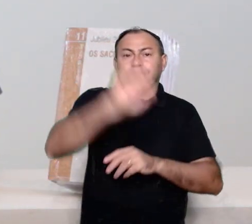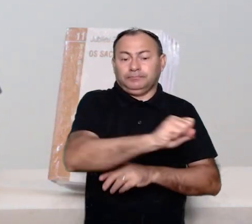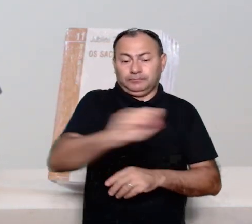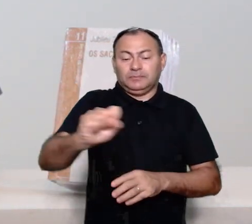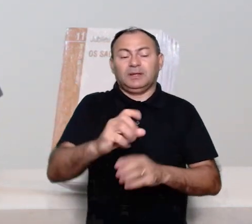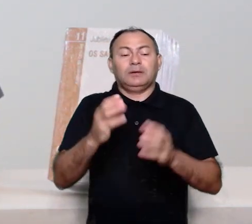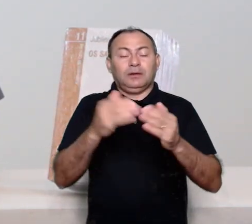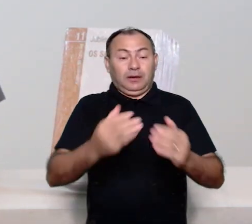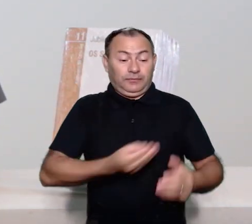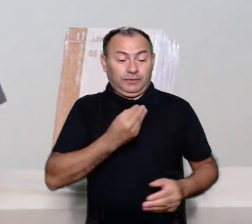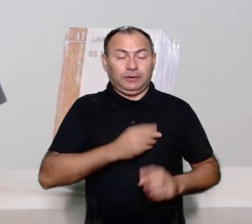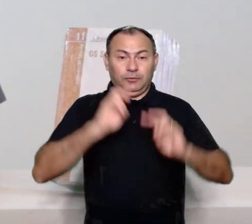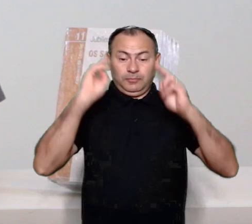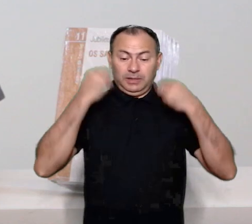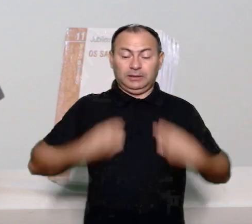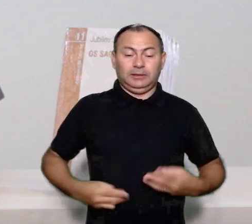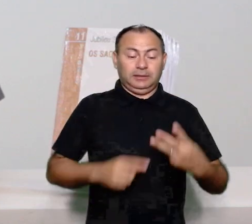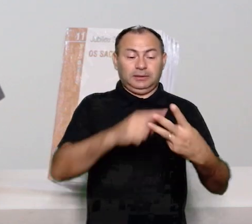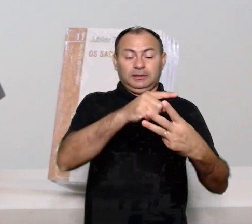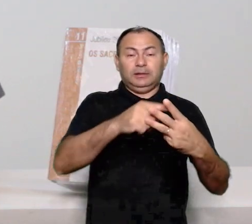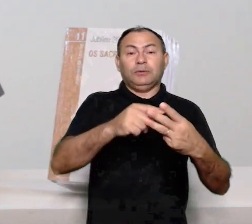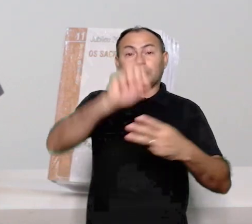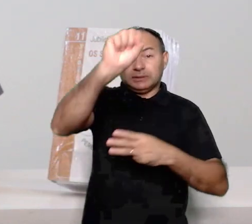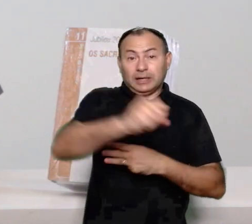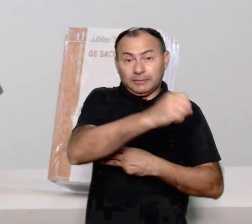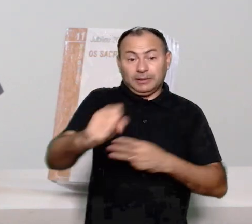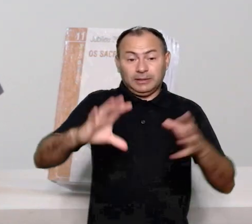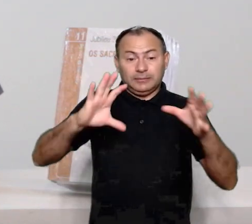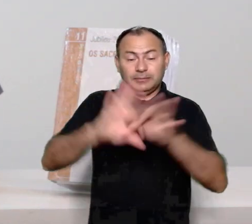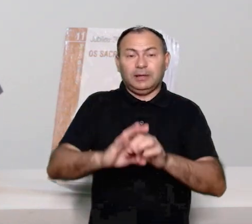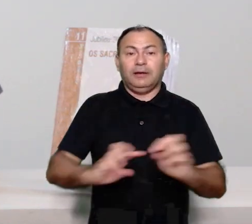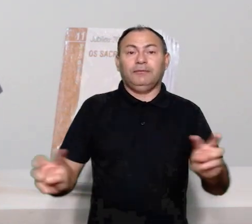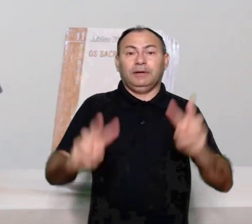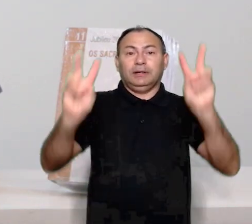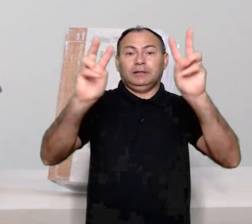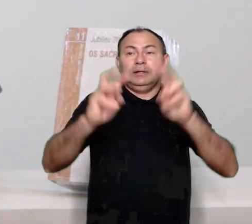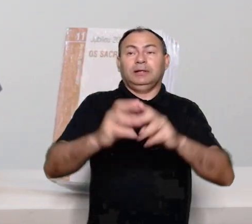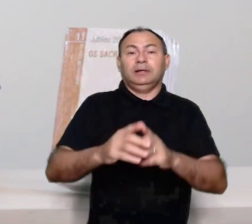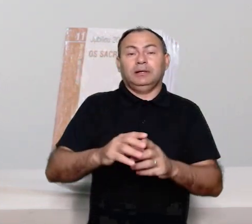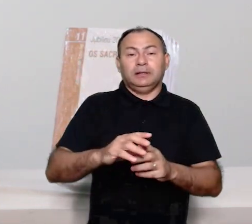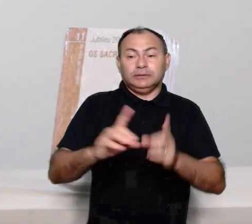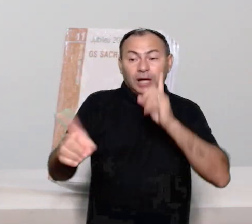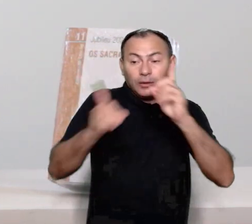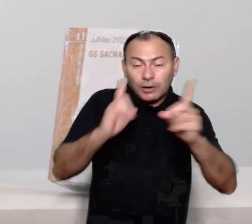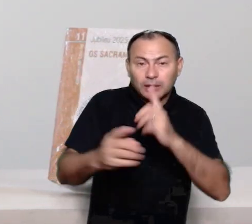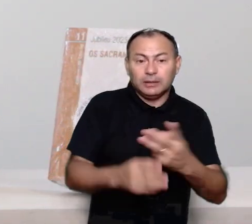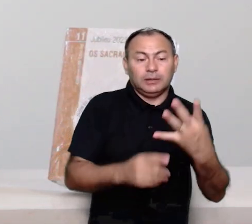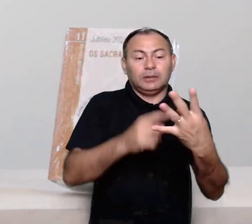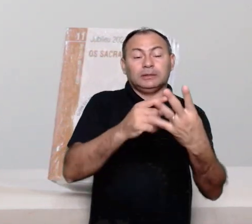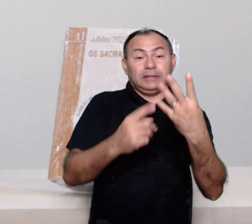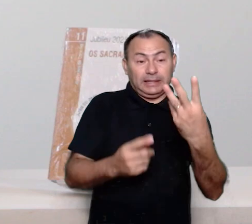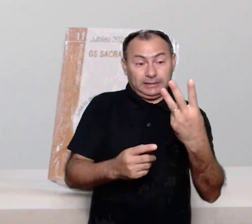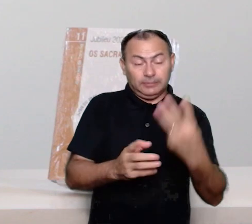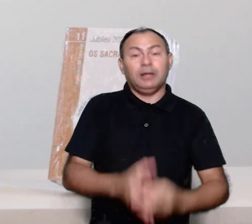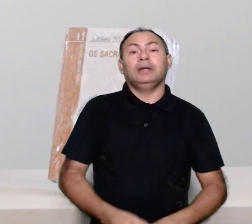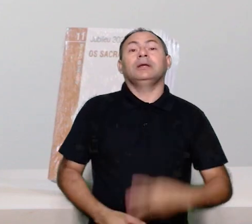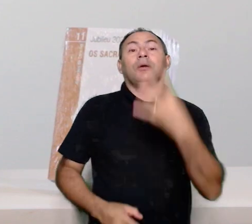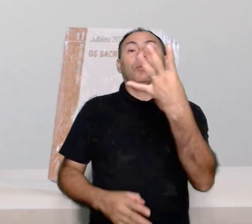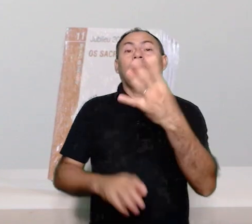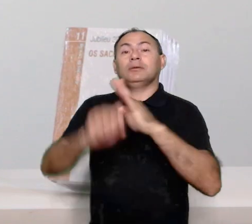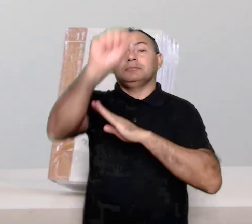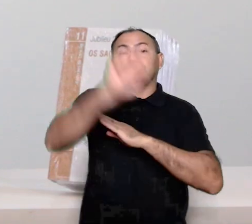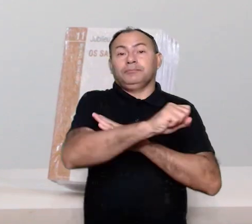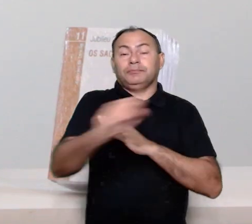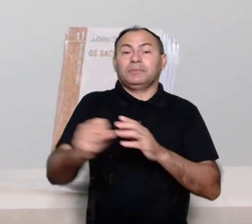à vida humana, onde 3 sacramentos estão ligados às virtudes teologais e 4 sacramentos estão